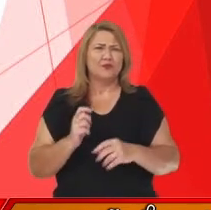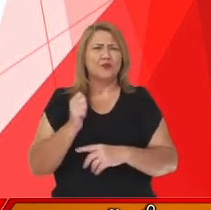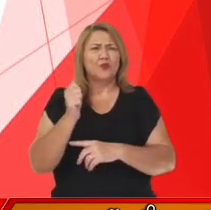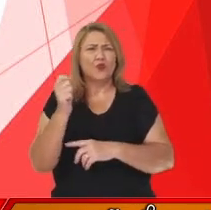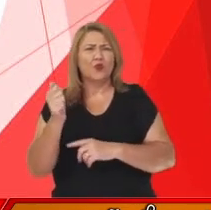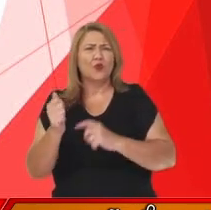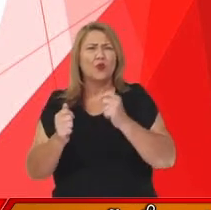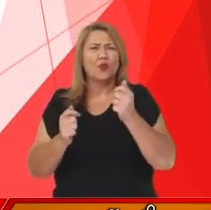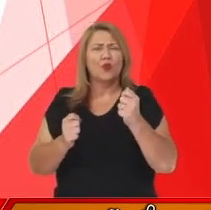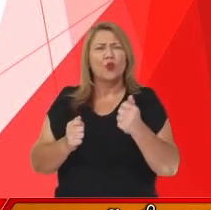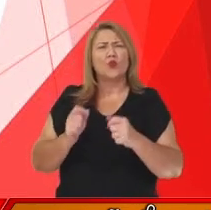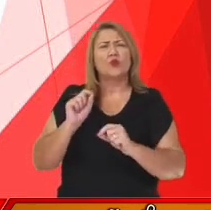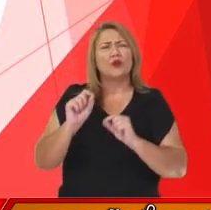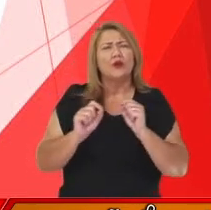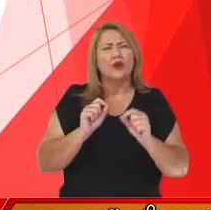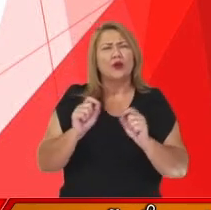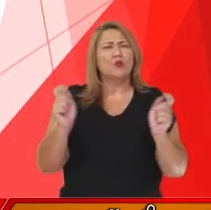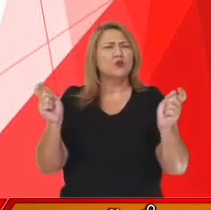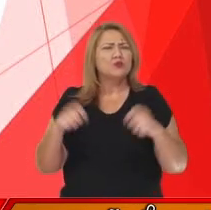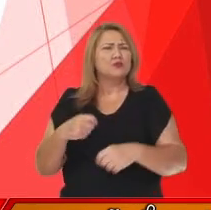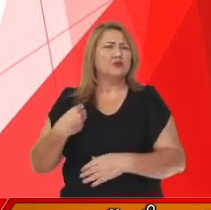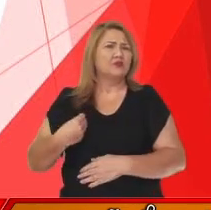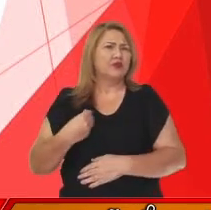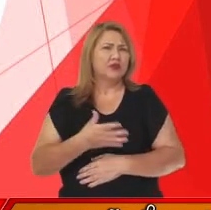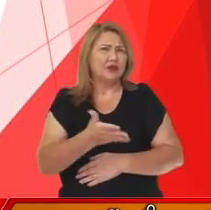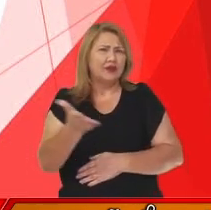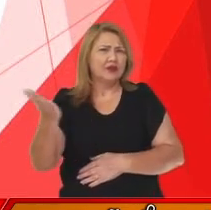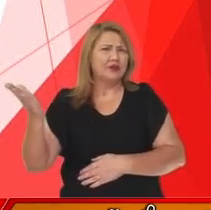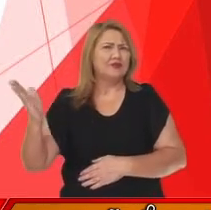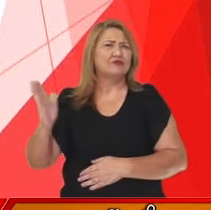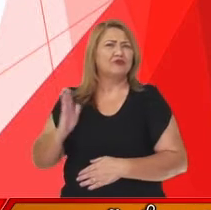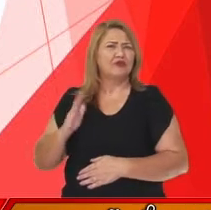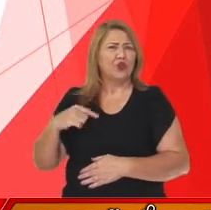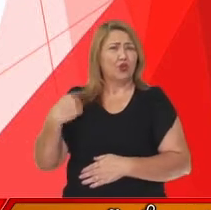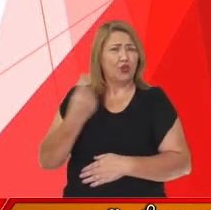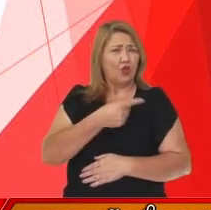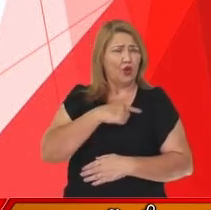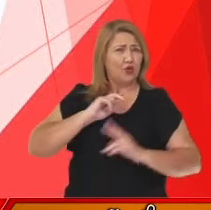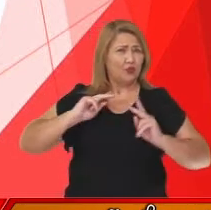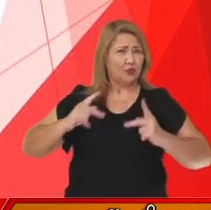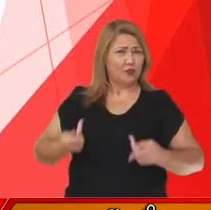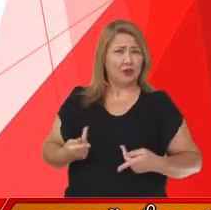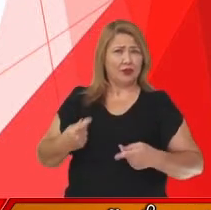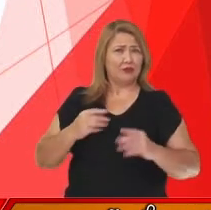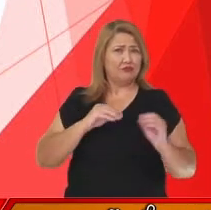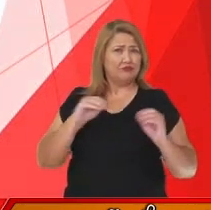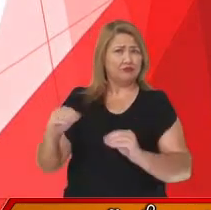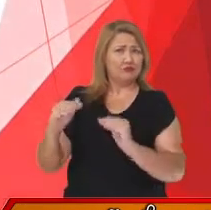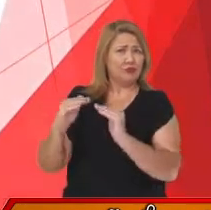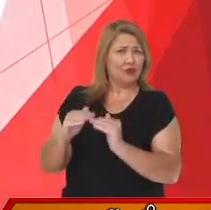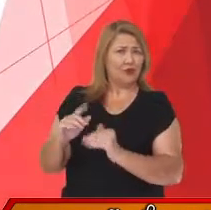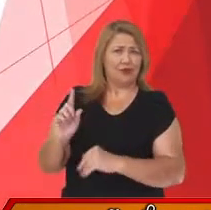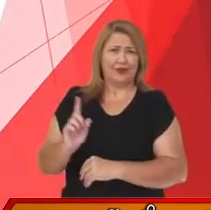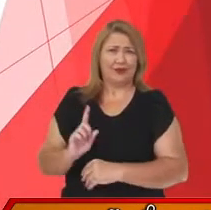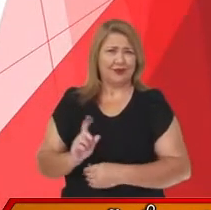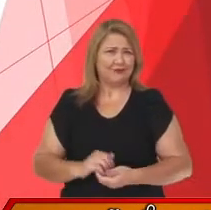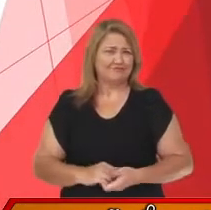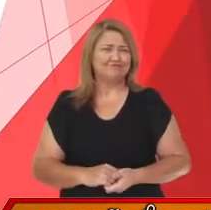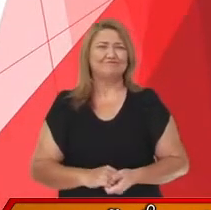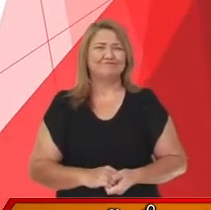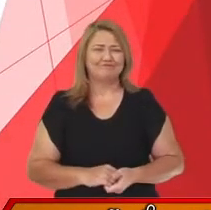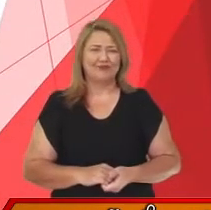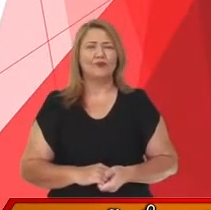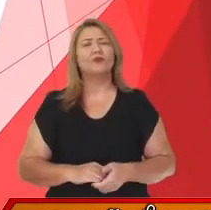pouca possibilidade de vida um de nós seres humanos Ok amigão